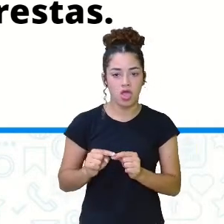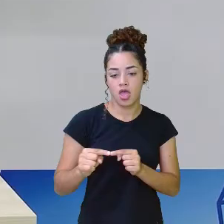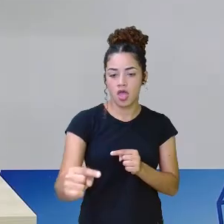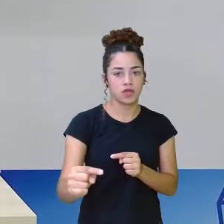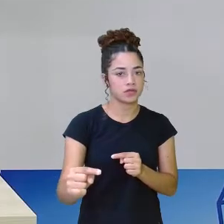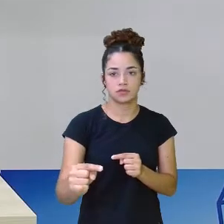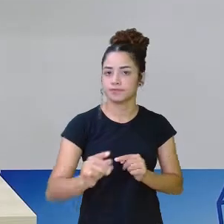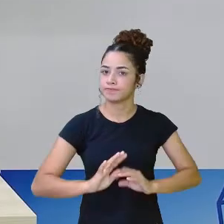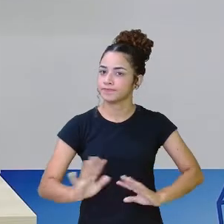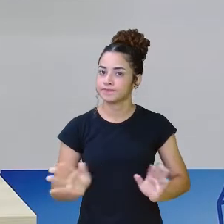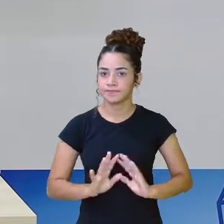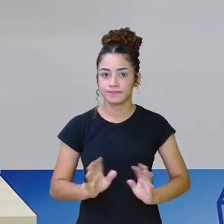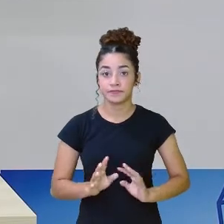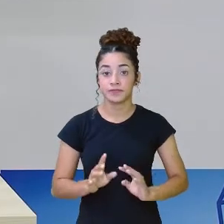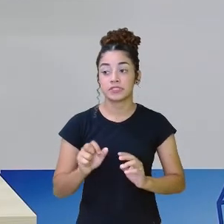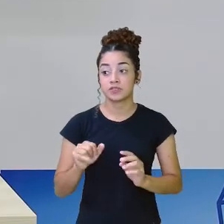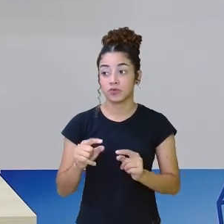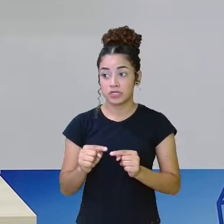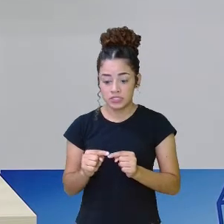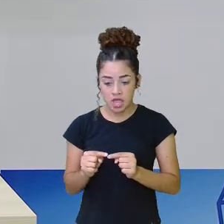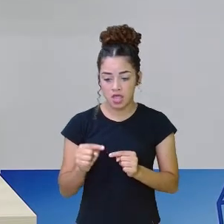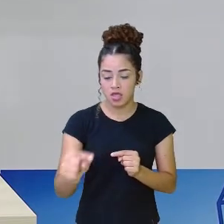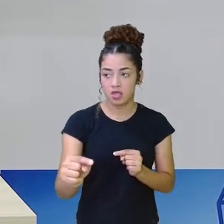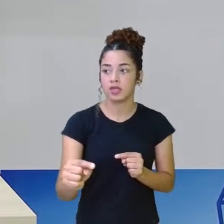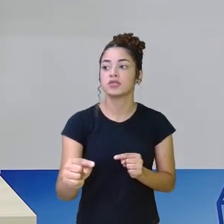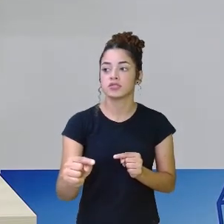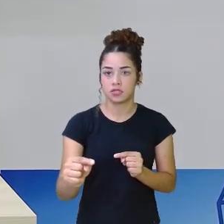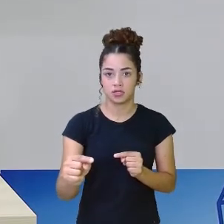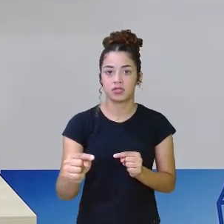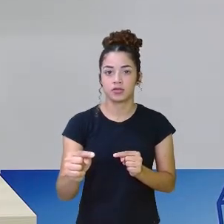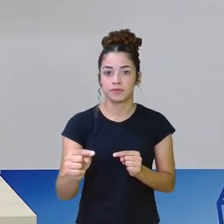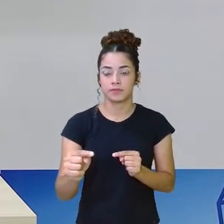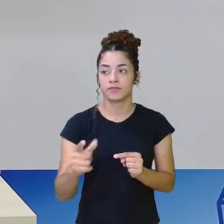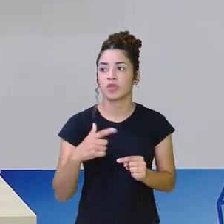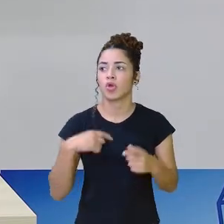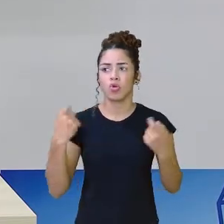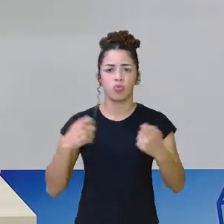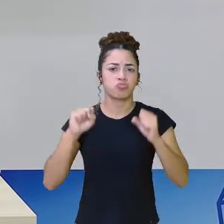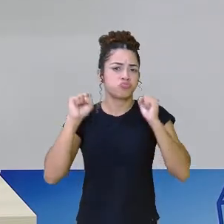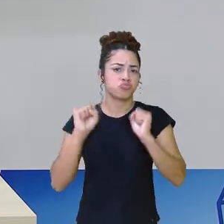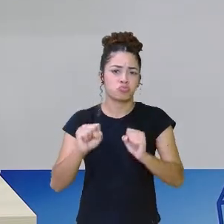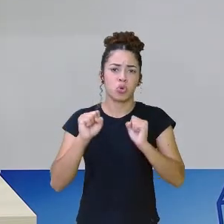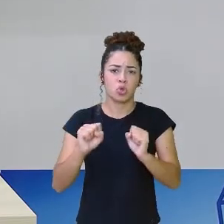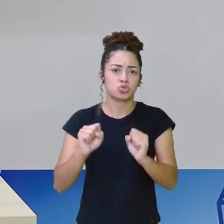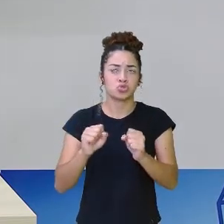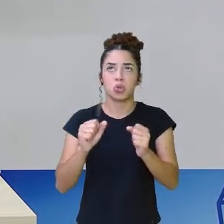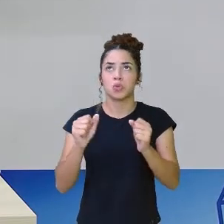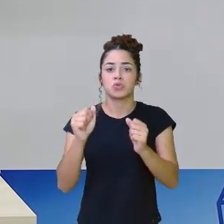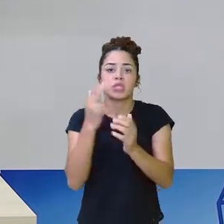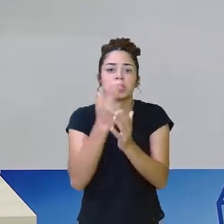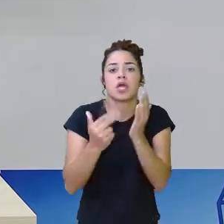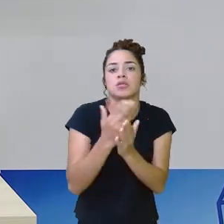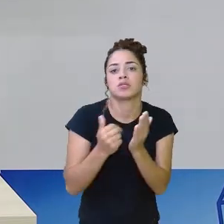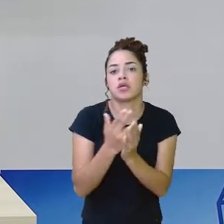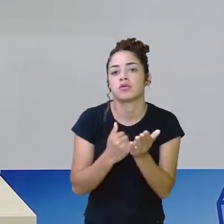falar de segmento de reta, a figura com segmento de reta, eu posso desenhar assim para você, por exemplo.